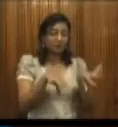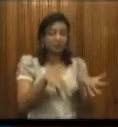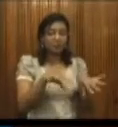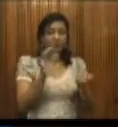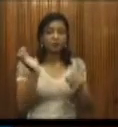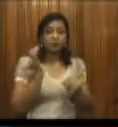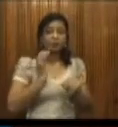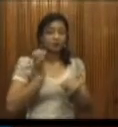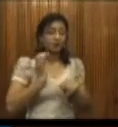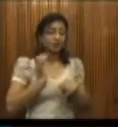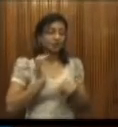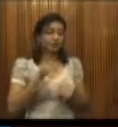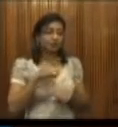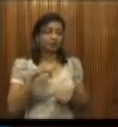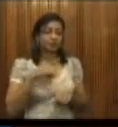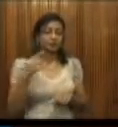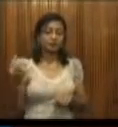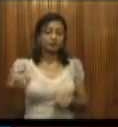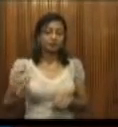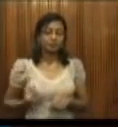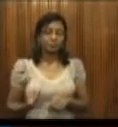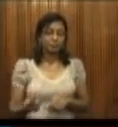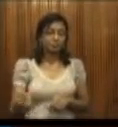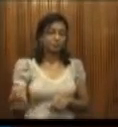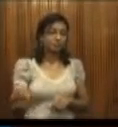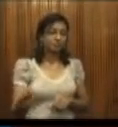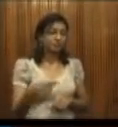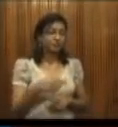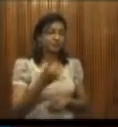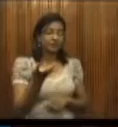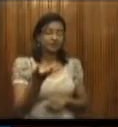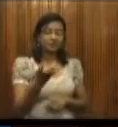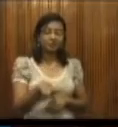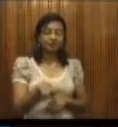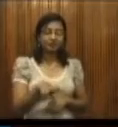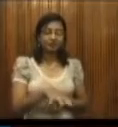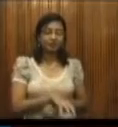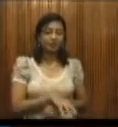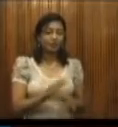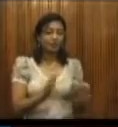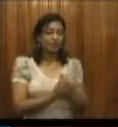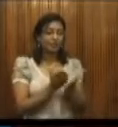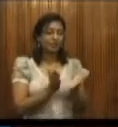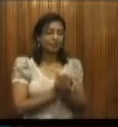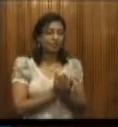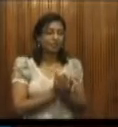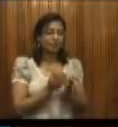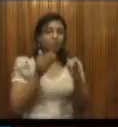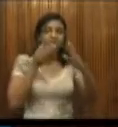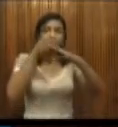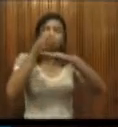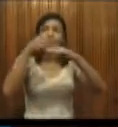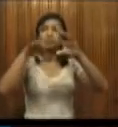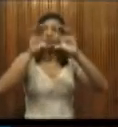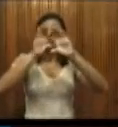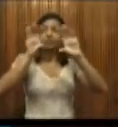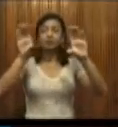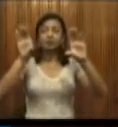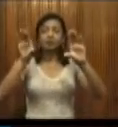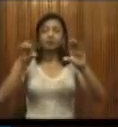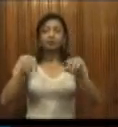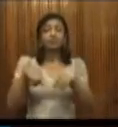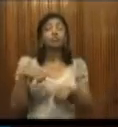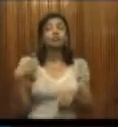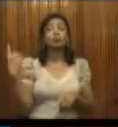eternidade. Você tem dificuldade de abrir mão disso por causa do reino dos céus. E meus queridos, vamos admitir que